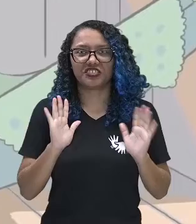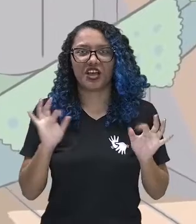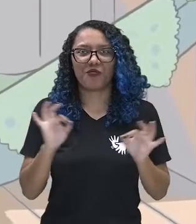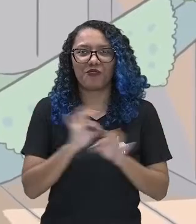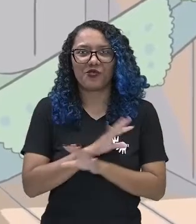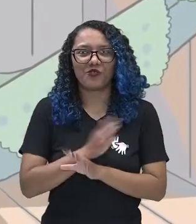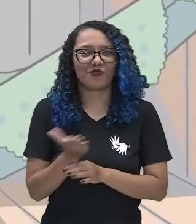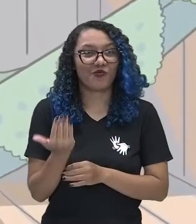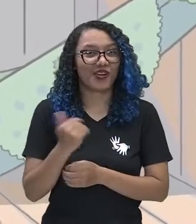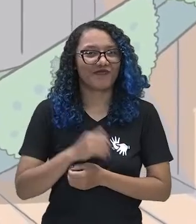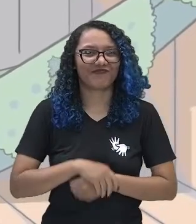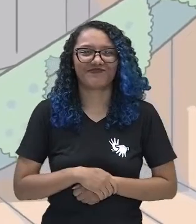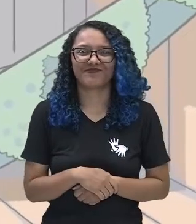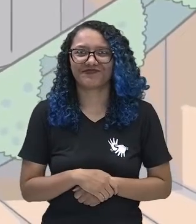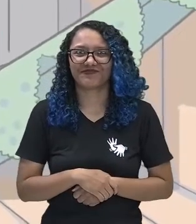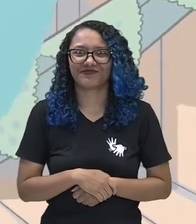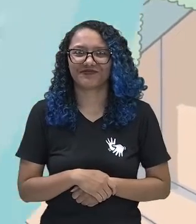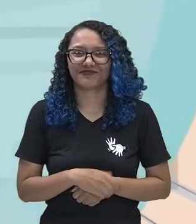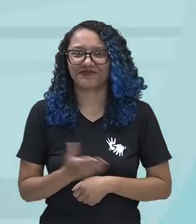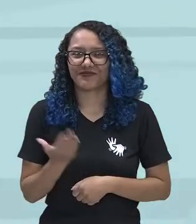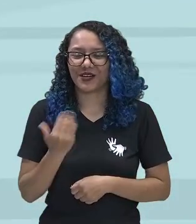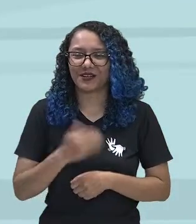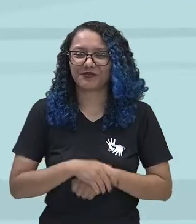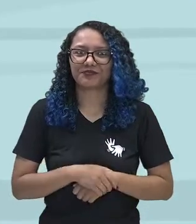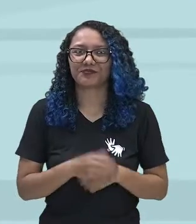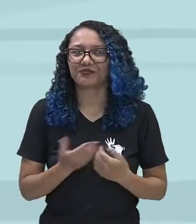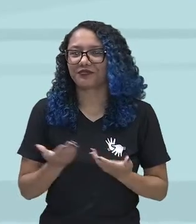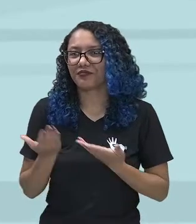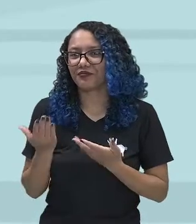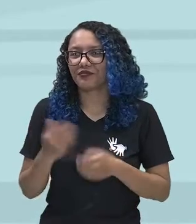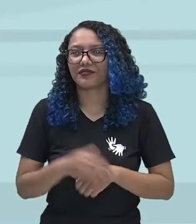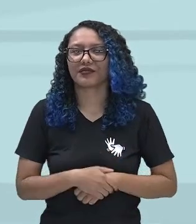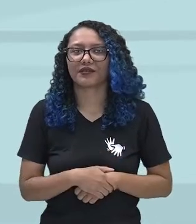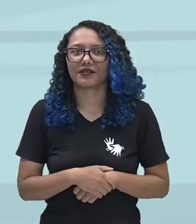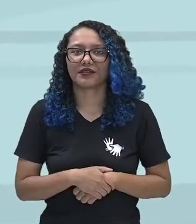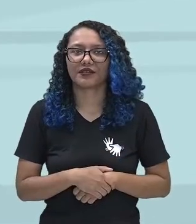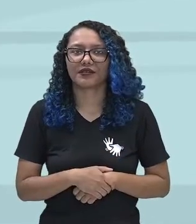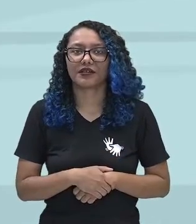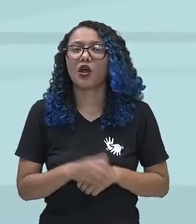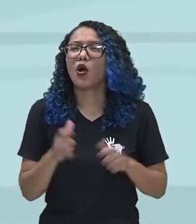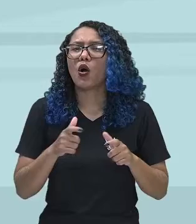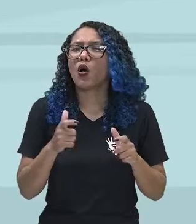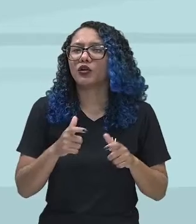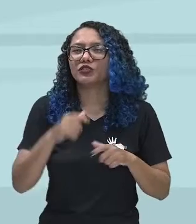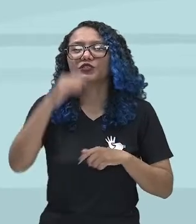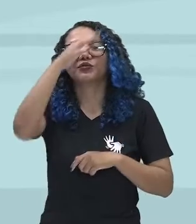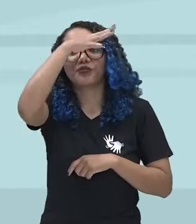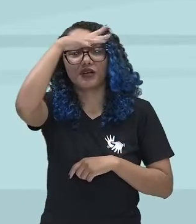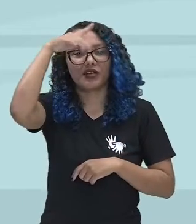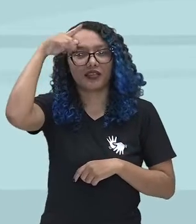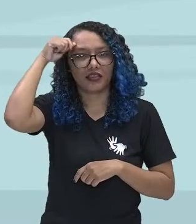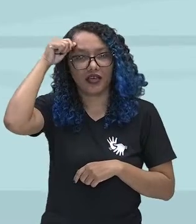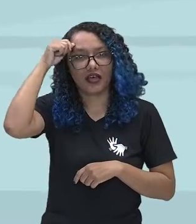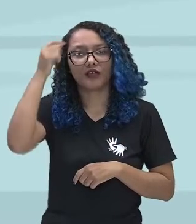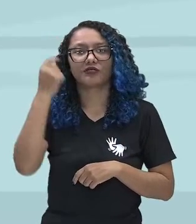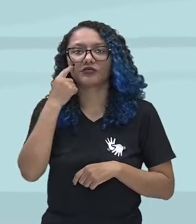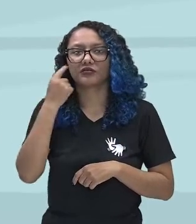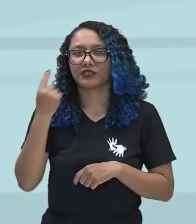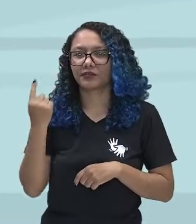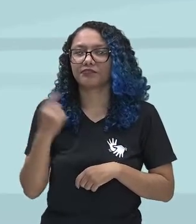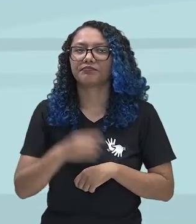aventura. Vamos nessa? Partiu! Olhem só, galera. Estamos em Manaus, em frente à Ponte Benjamin